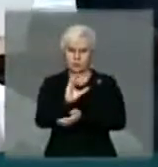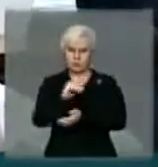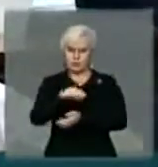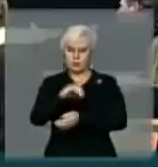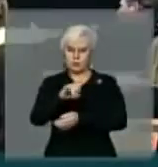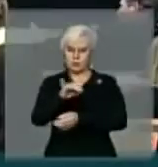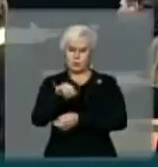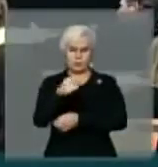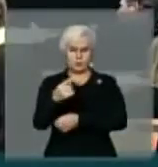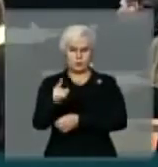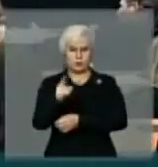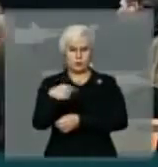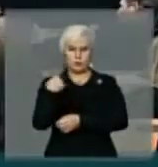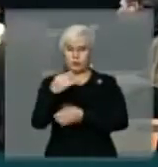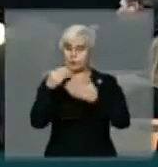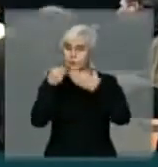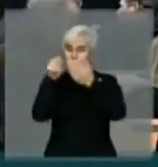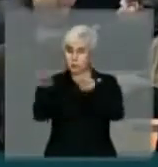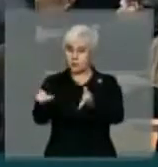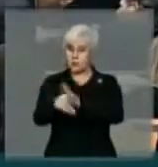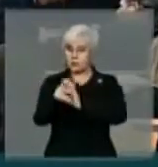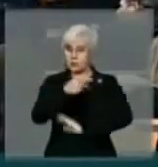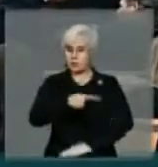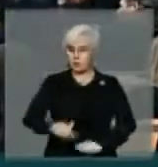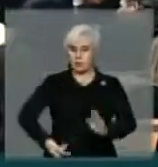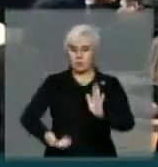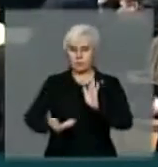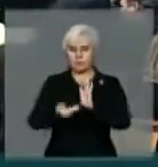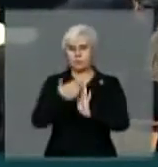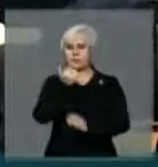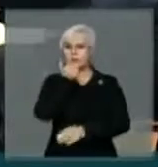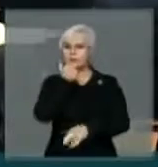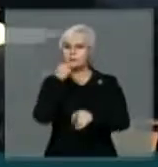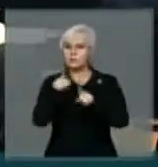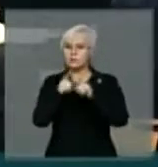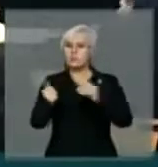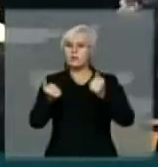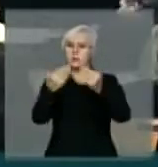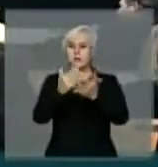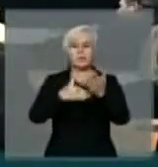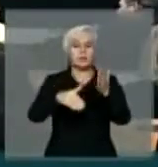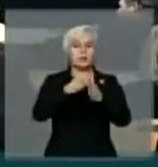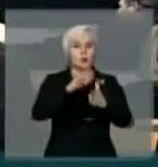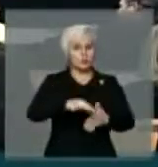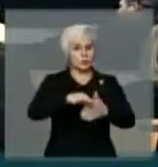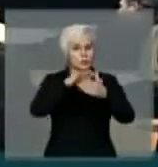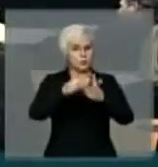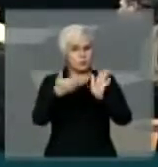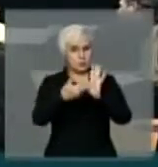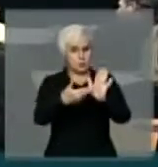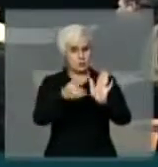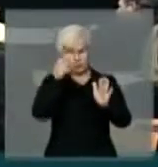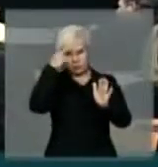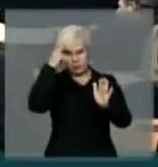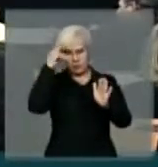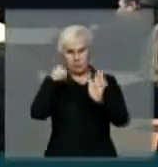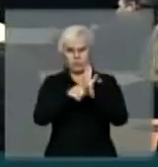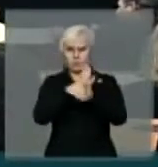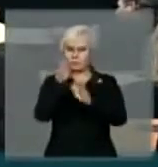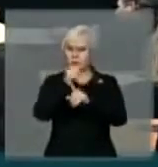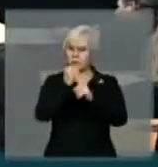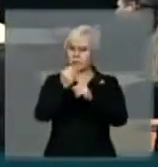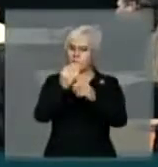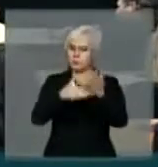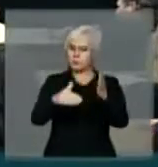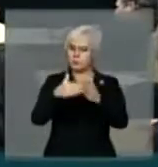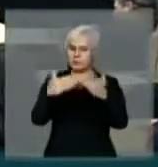está meio esvaziada, entregar não só ao presidente da casa, entregar a cada líder, dizer, esse é o pensamento da sociedade. E